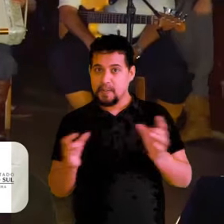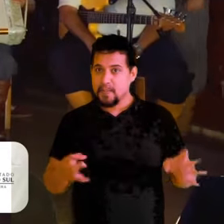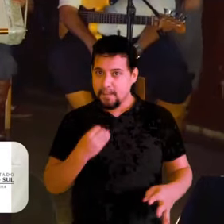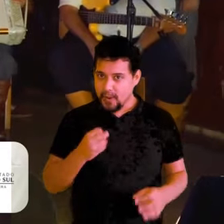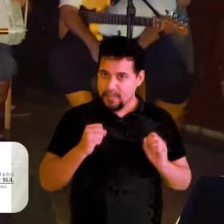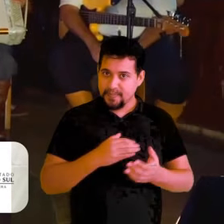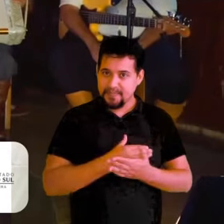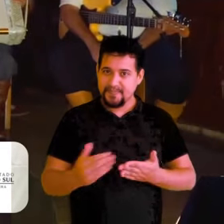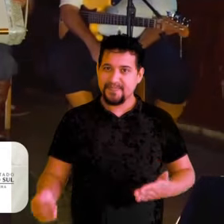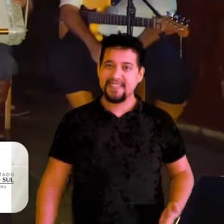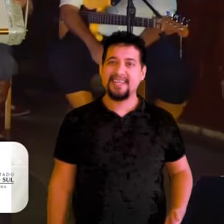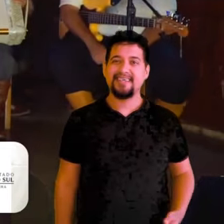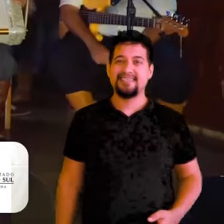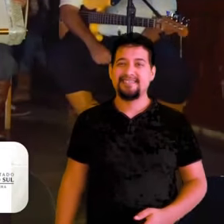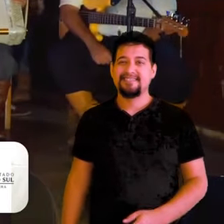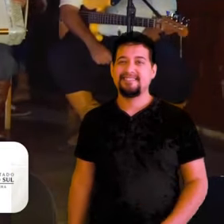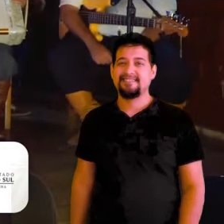estão?